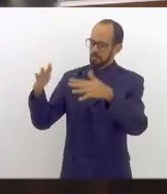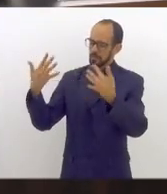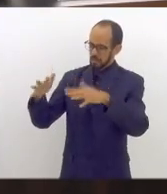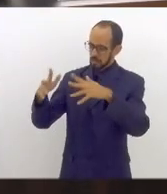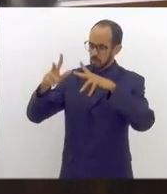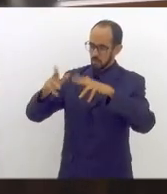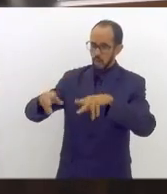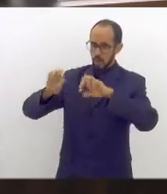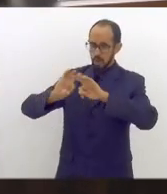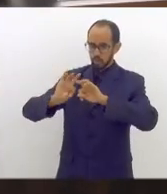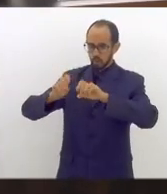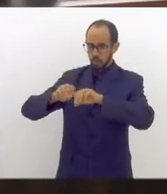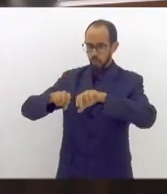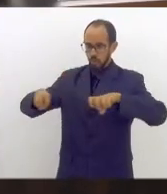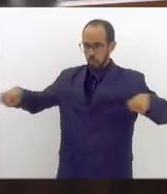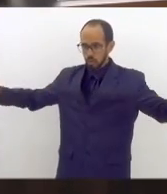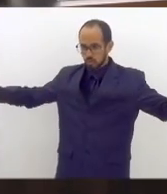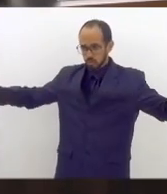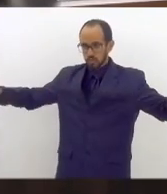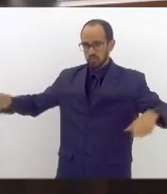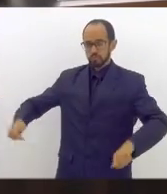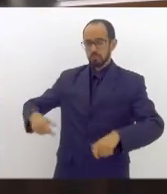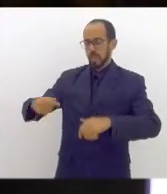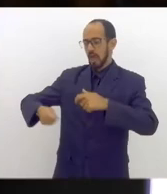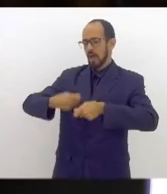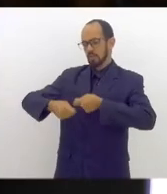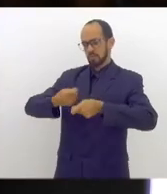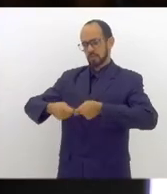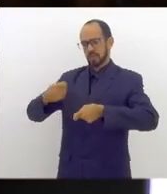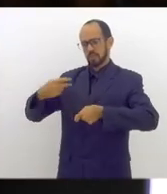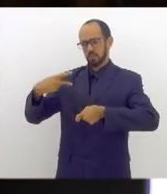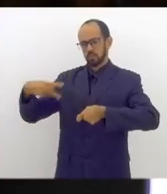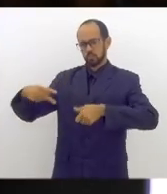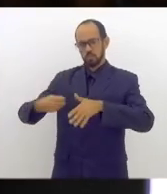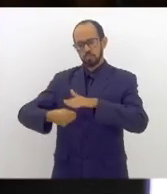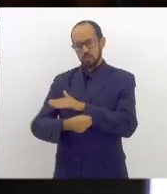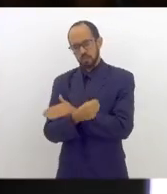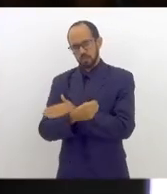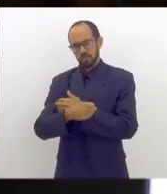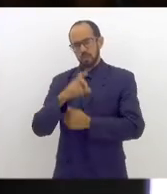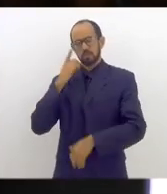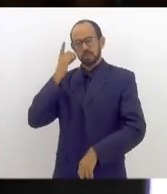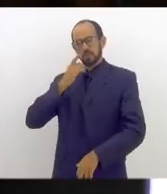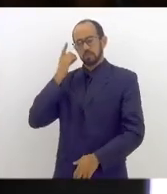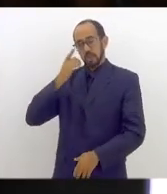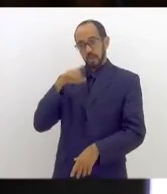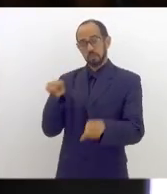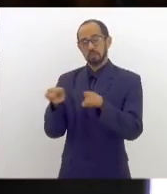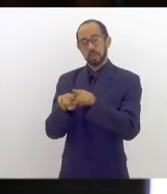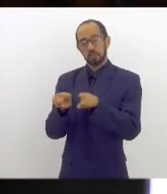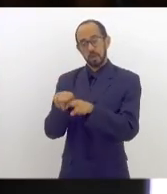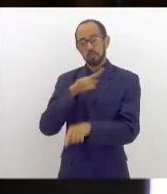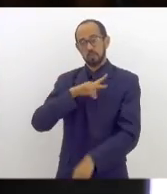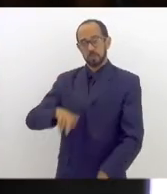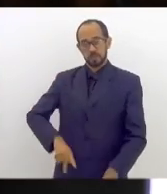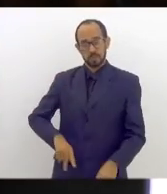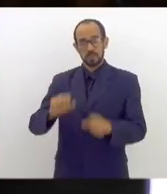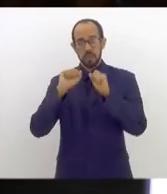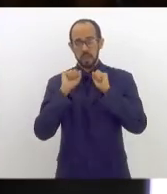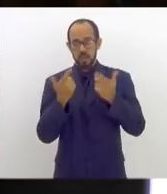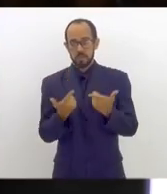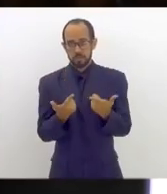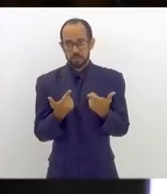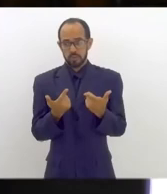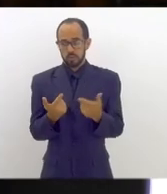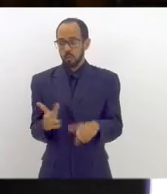pela gestão pela gestão com deputado enquanto presidente da alerj afinal de contas como vossa excelência